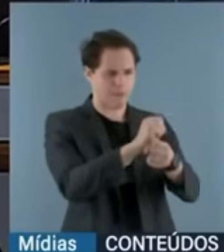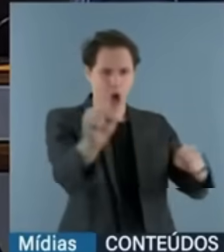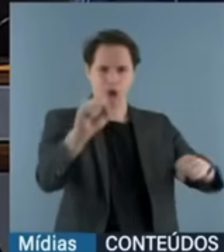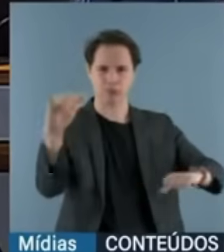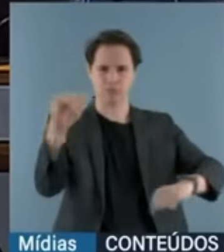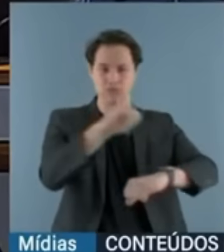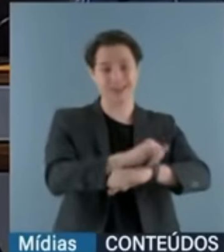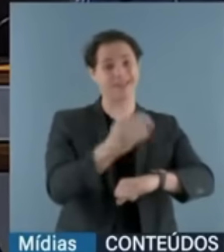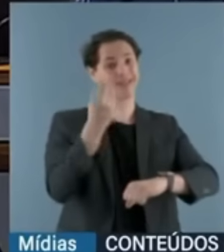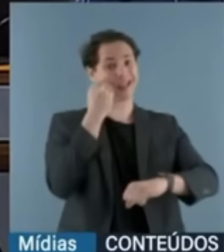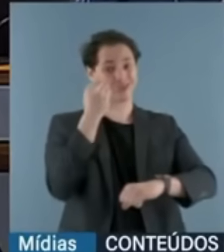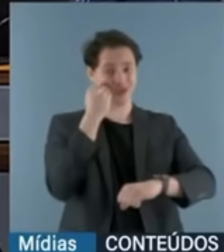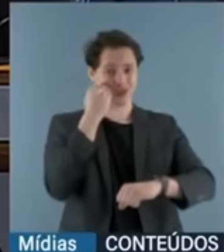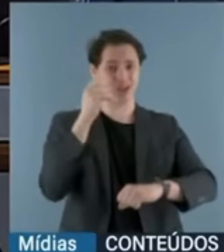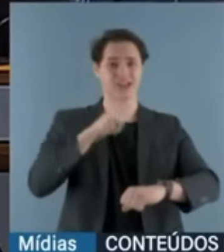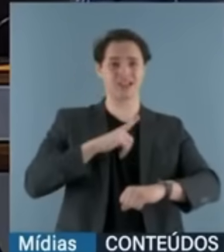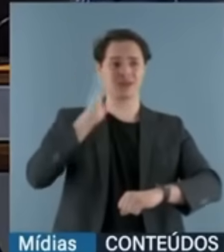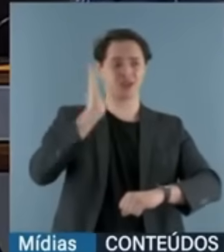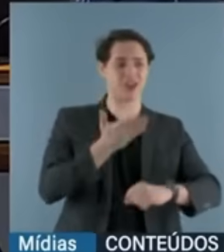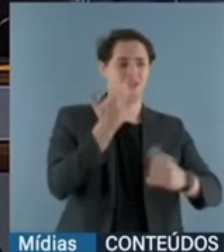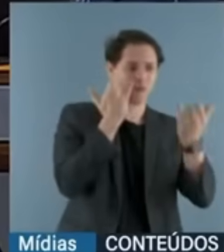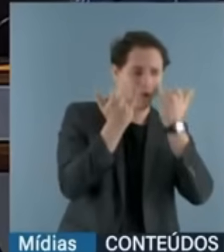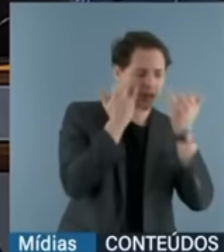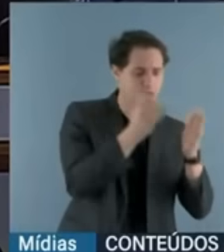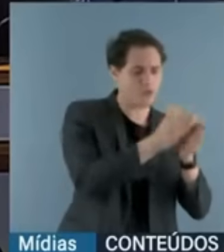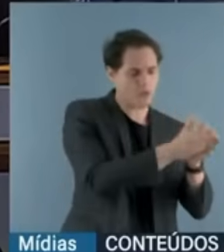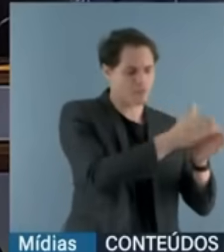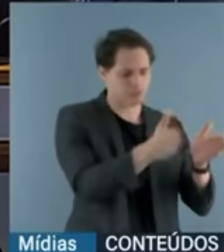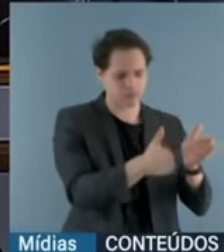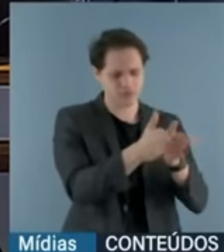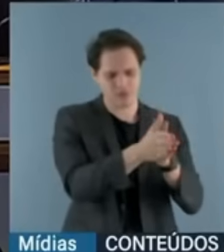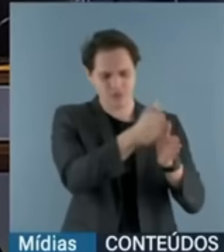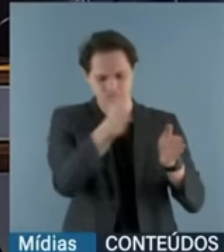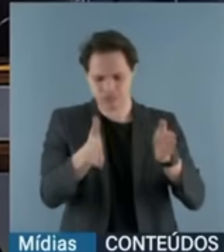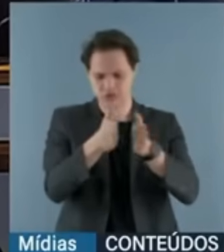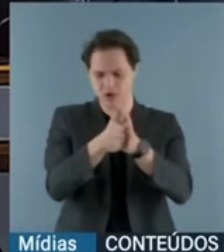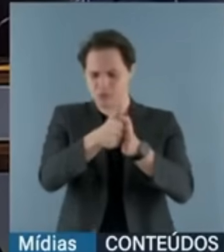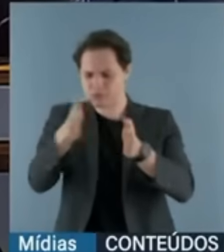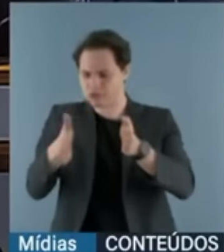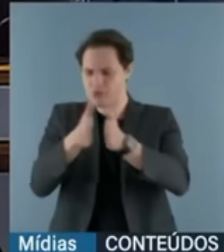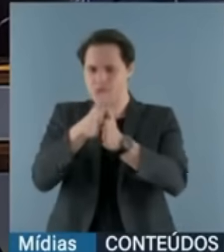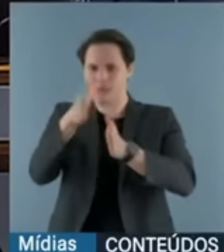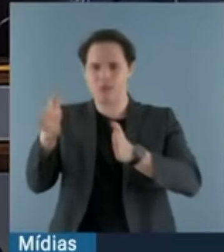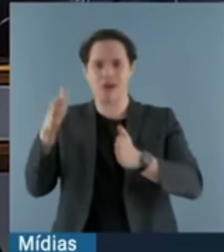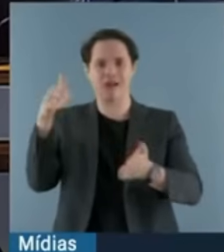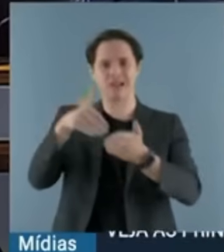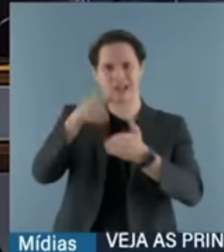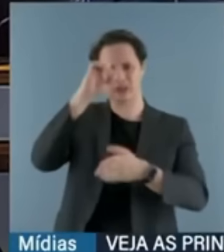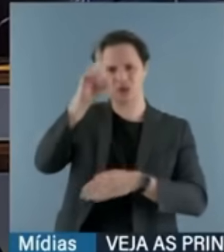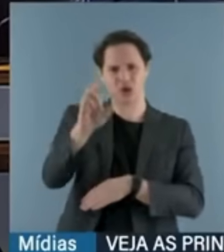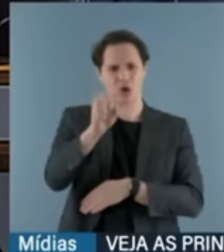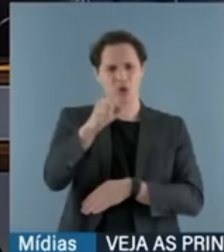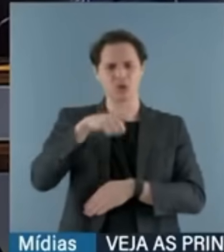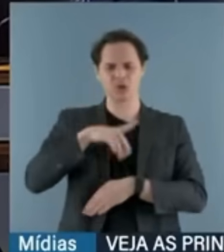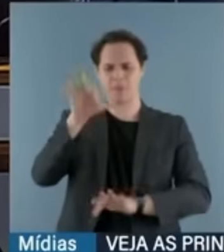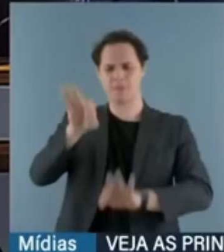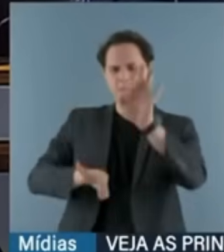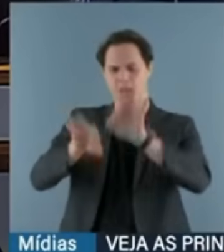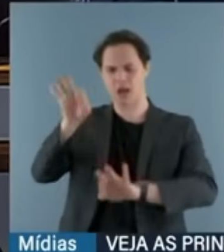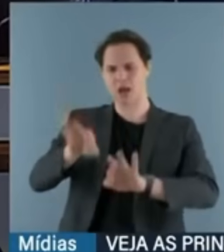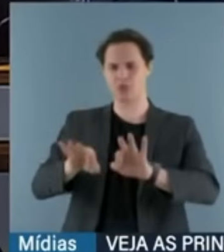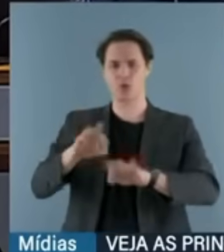dia 2 de janeiro, passando pelo dia 4, dia 6, dia 7, com plano de